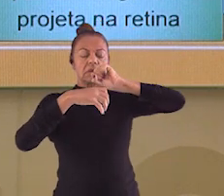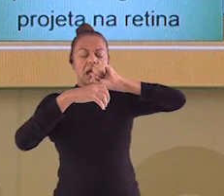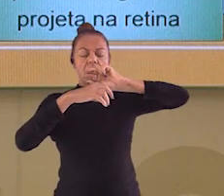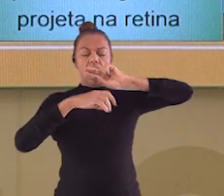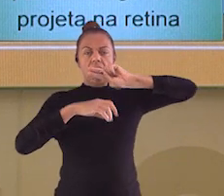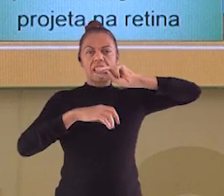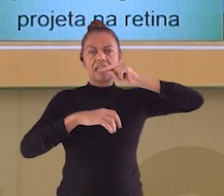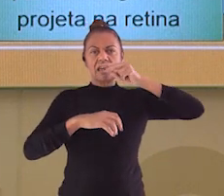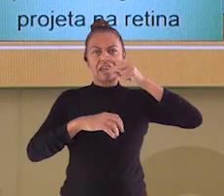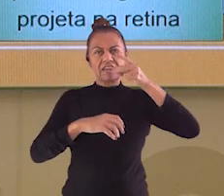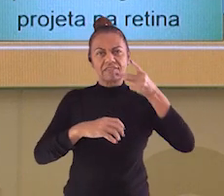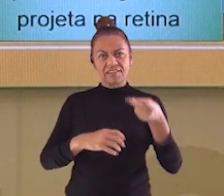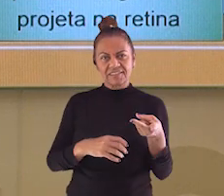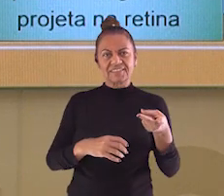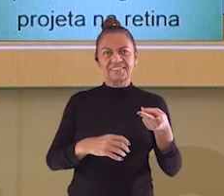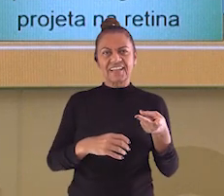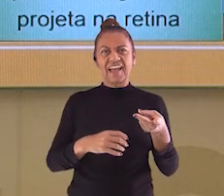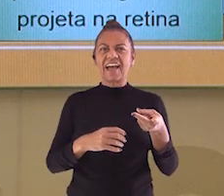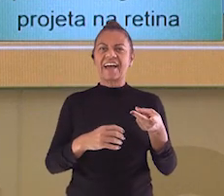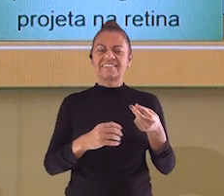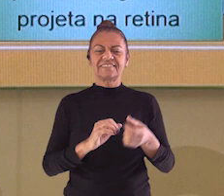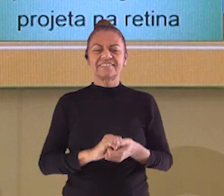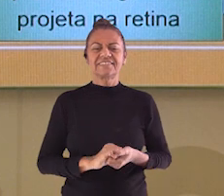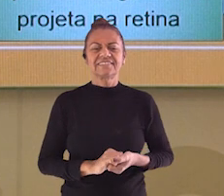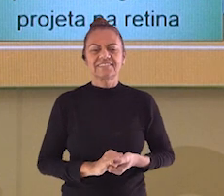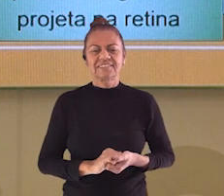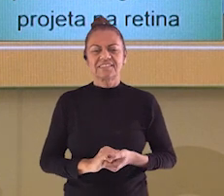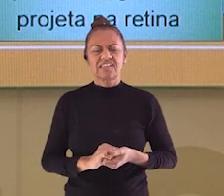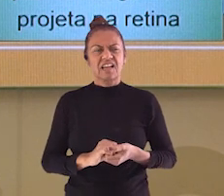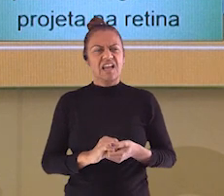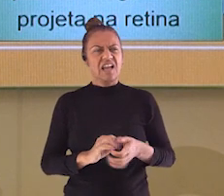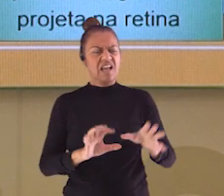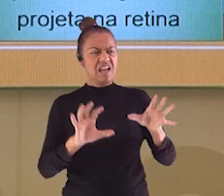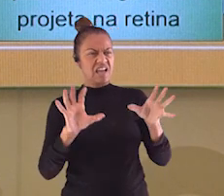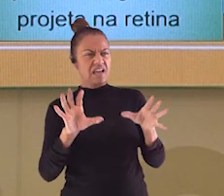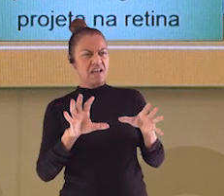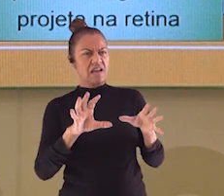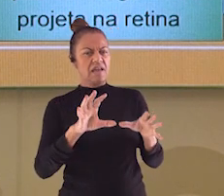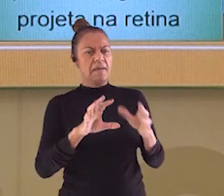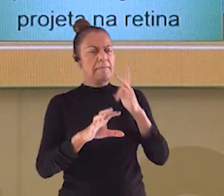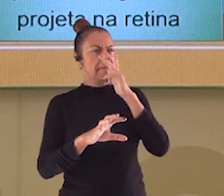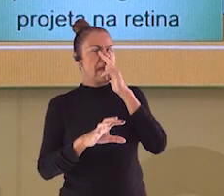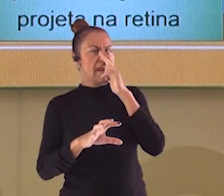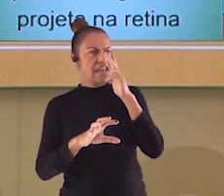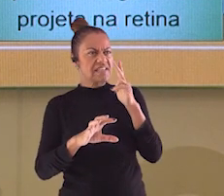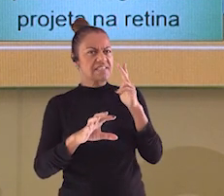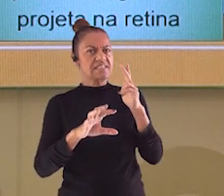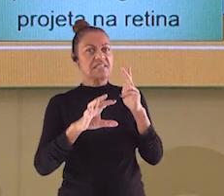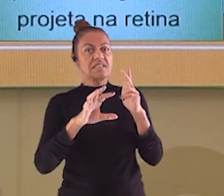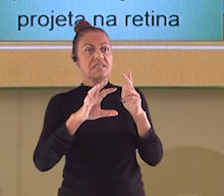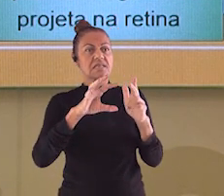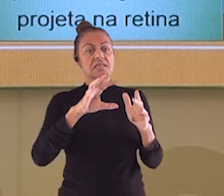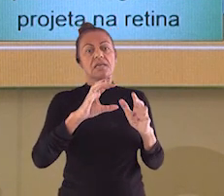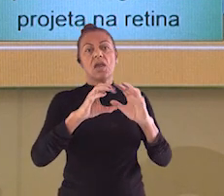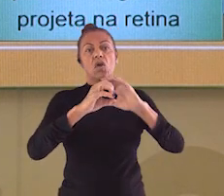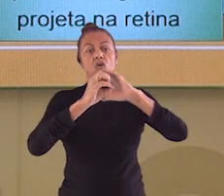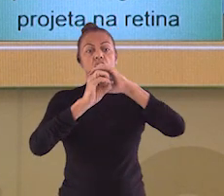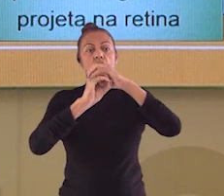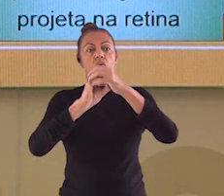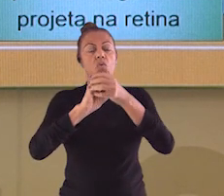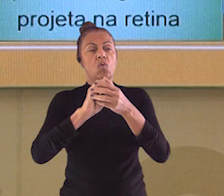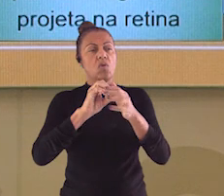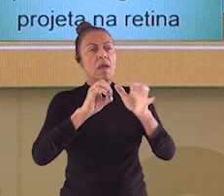inversão. Opa, isso aqui está de cabeça para baixo, vamos consertar. É assim que o nosso